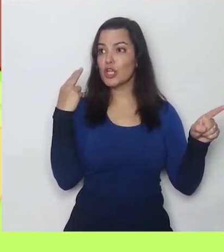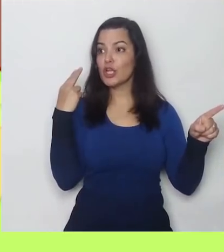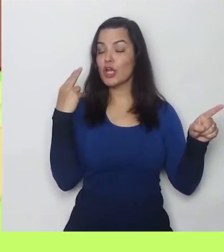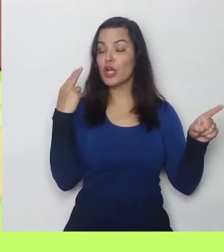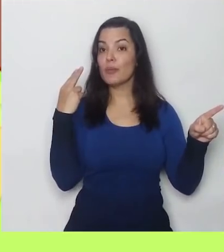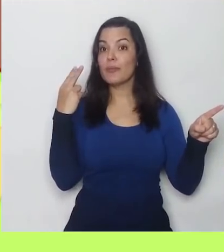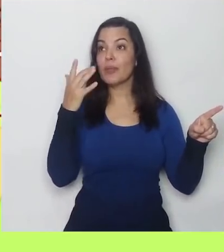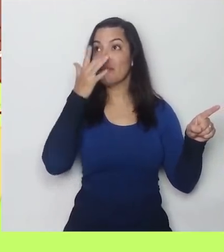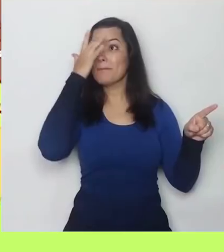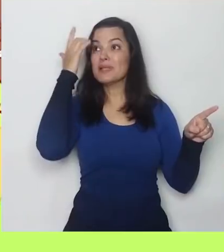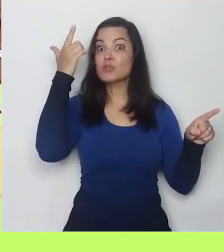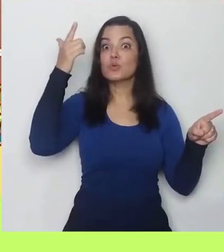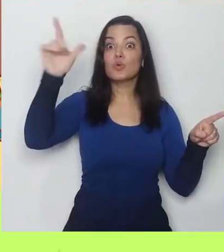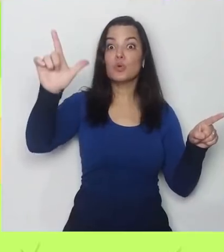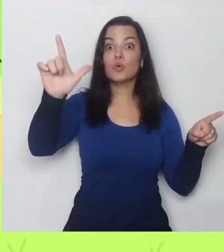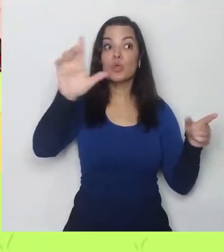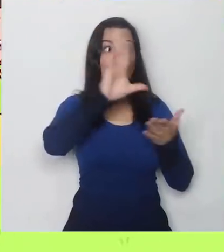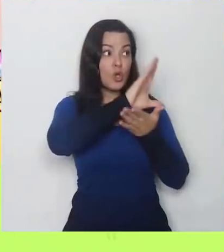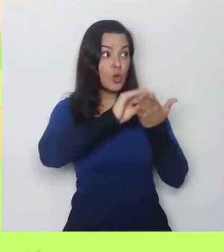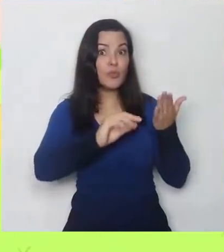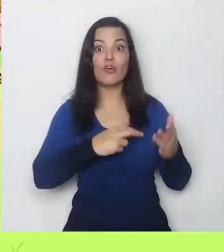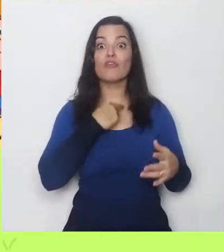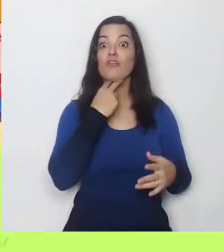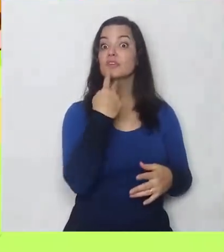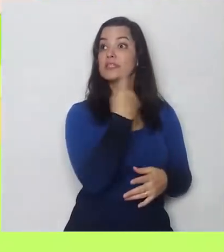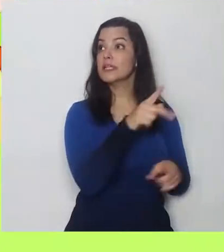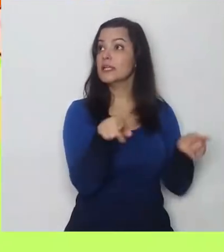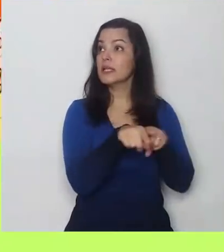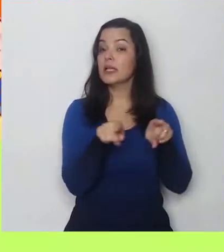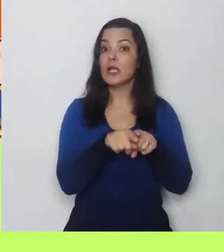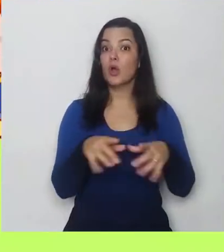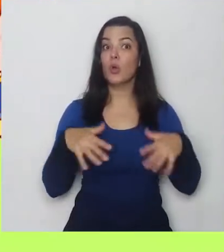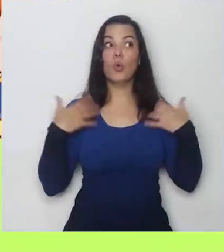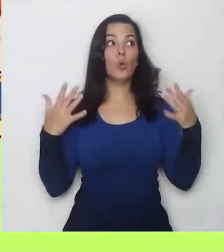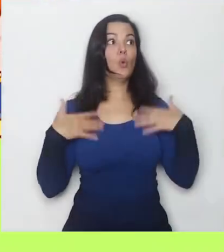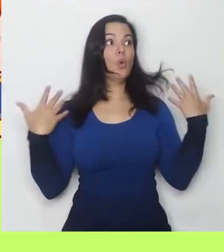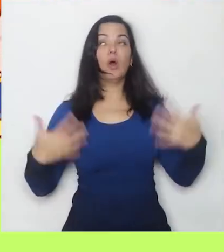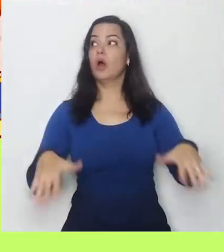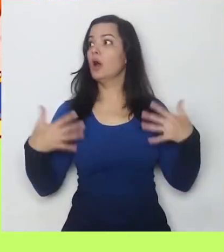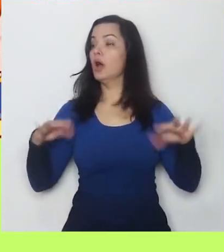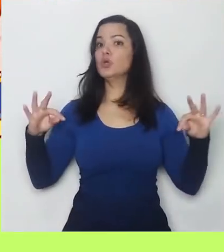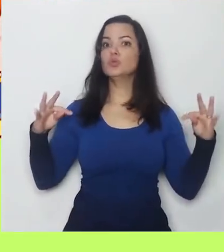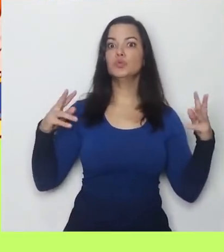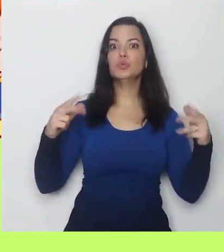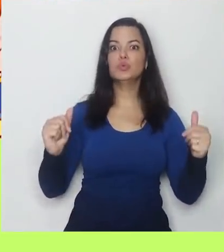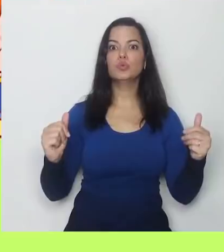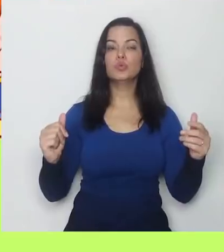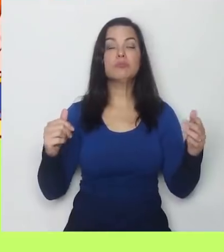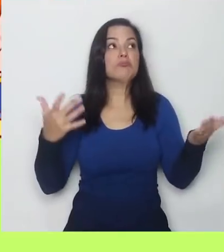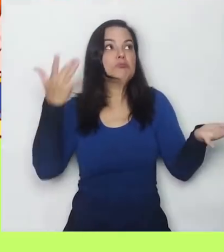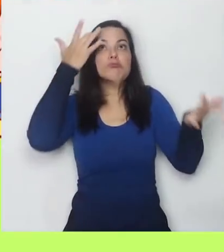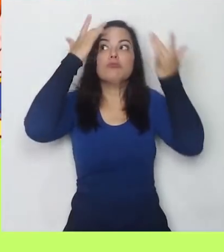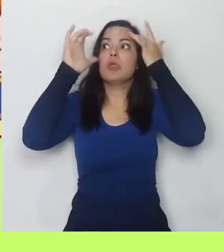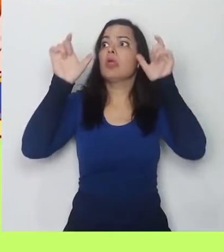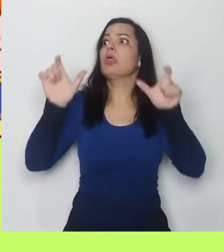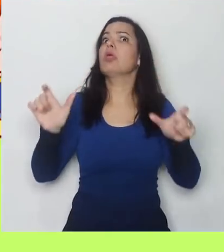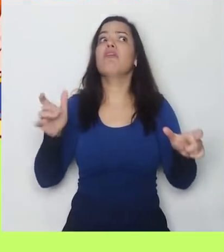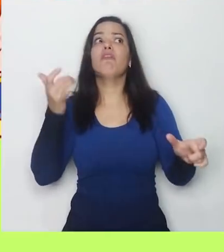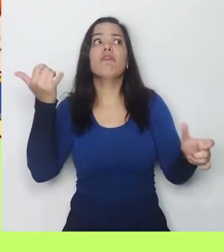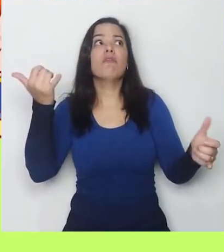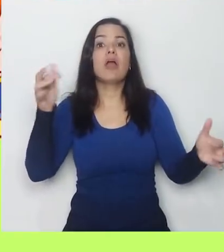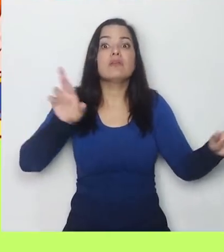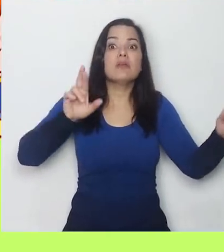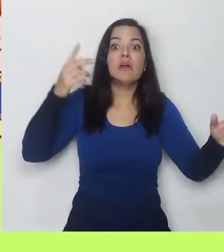voz dela também. A gente ficou assustada porque não sabia quem tinha feito aquilo. Mas a Pro falou que